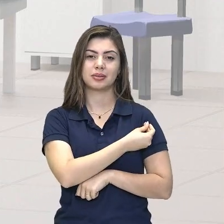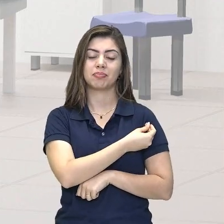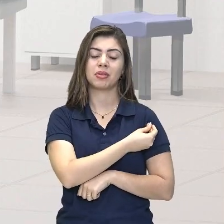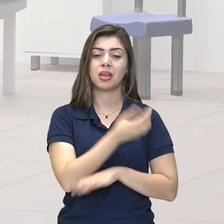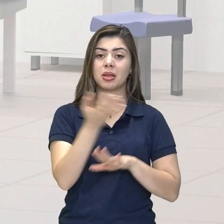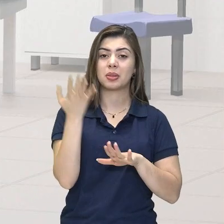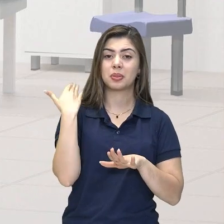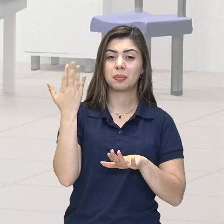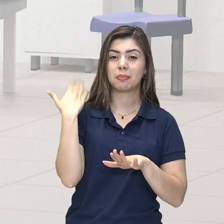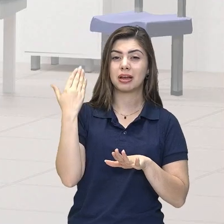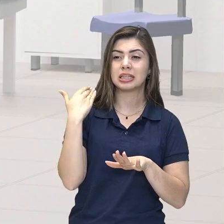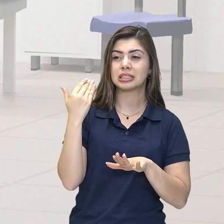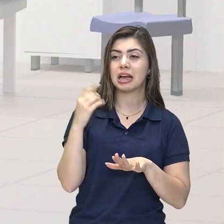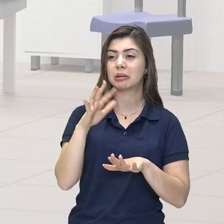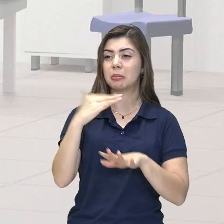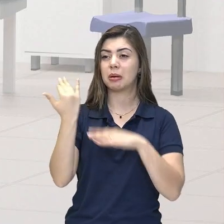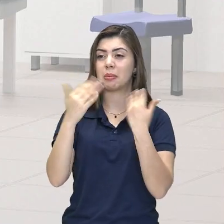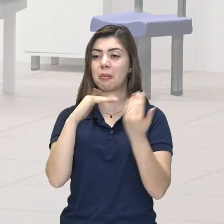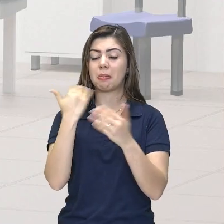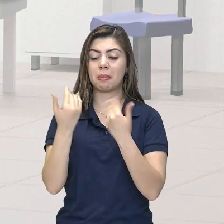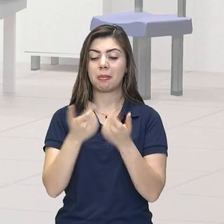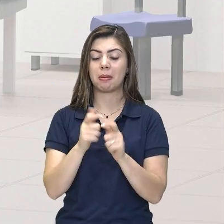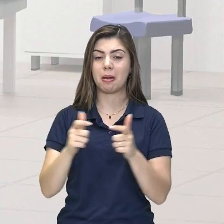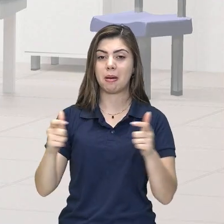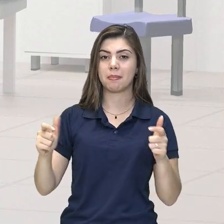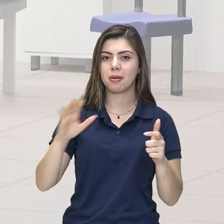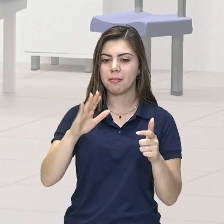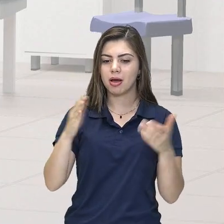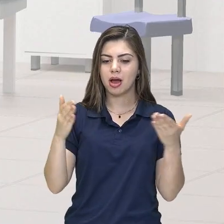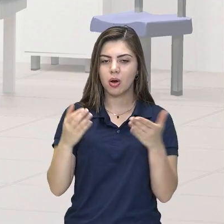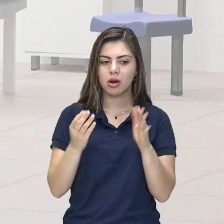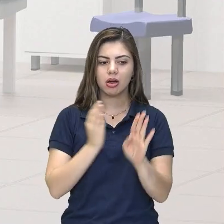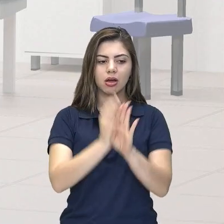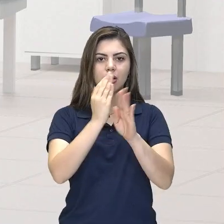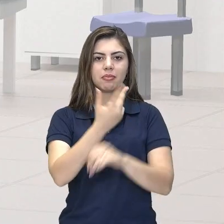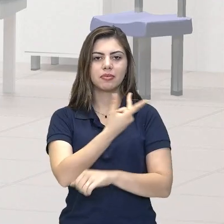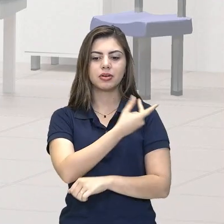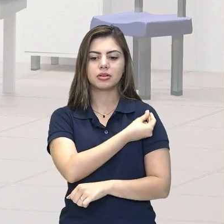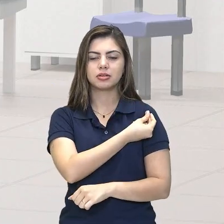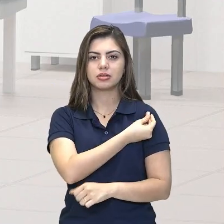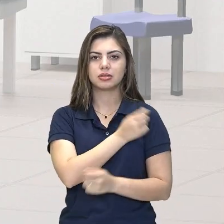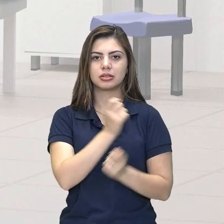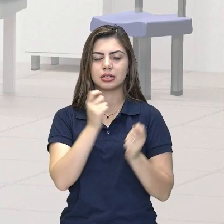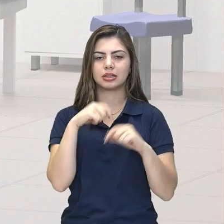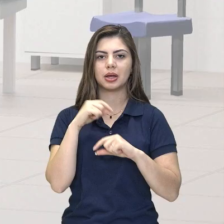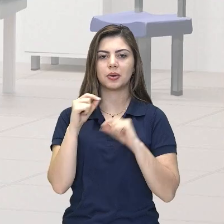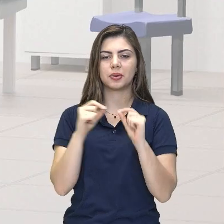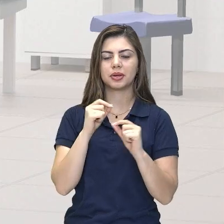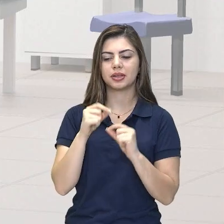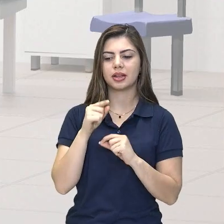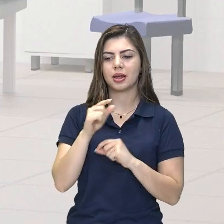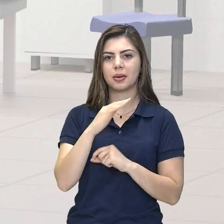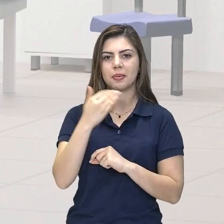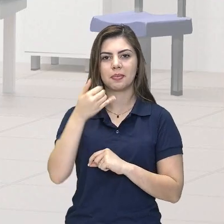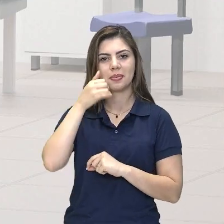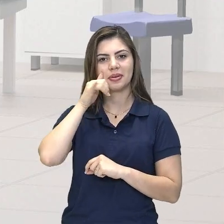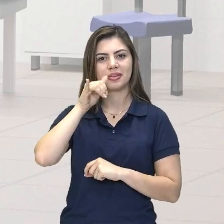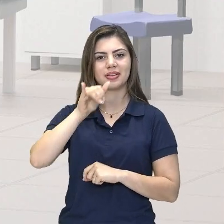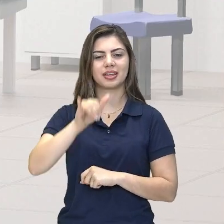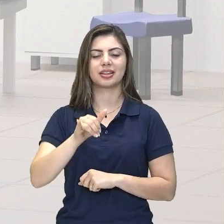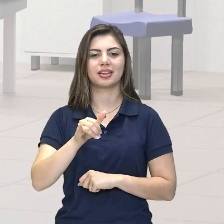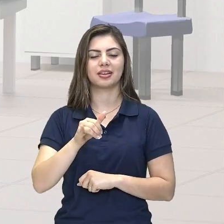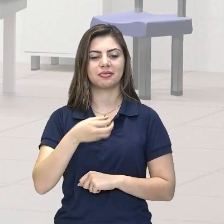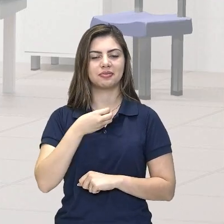matavam milhões de pessoas podem ser prevenidas. Para entendermos, então, a importância desse processo, nós devemos